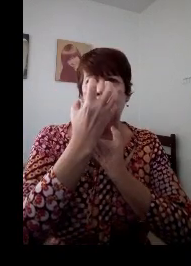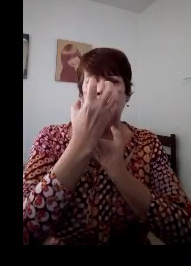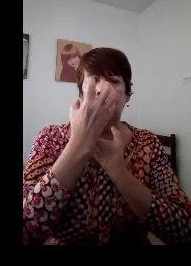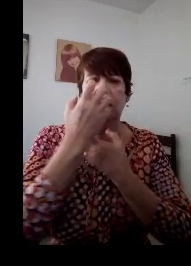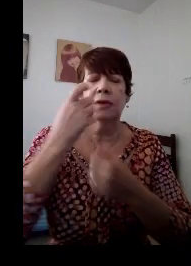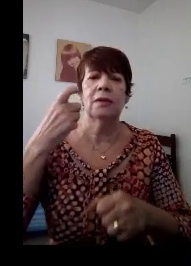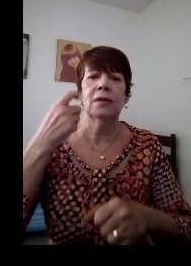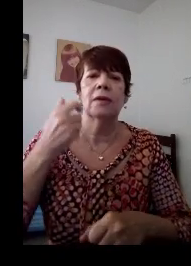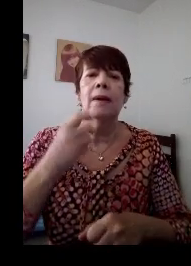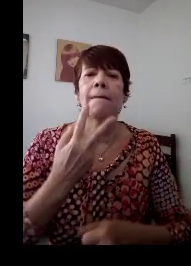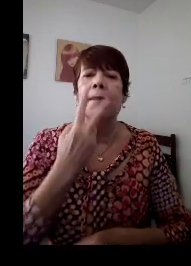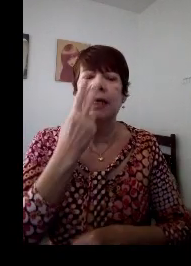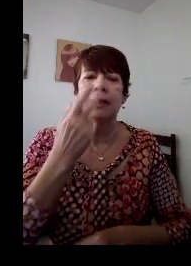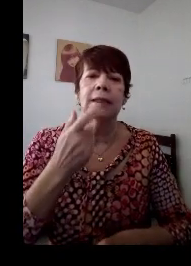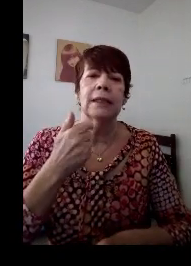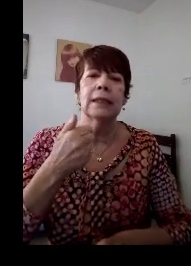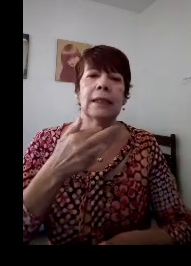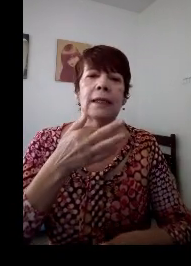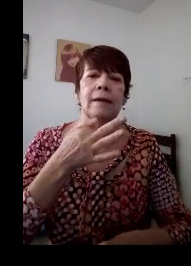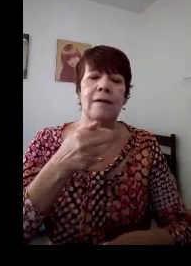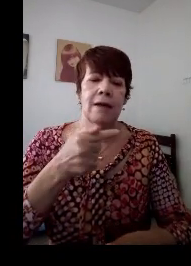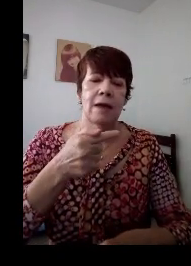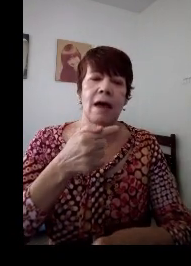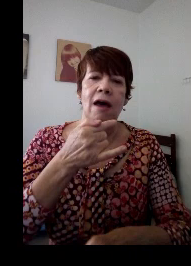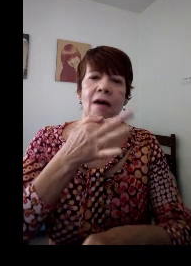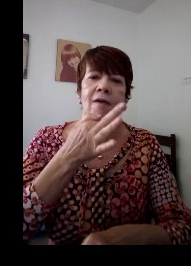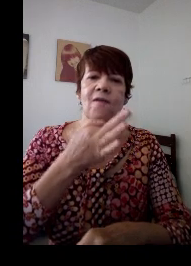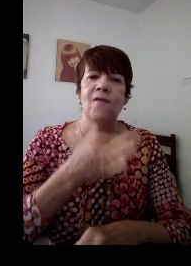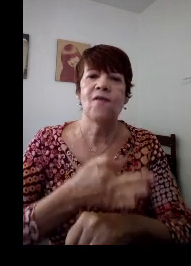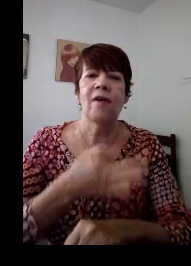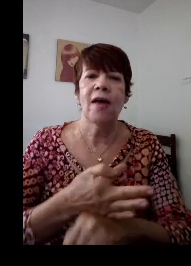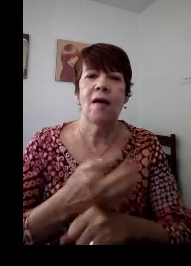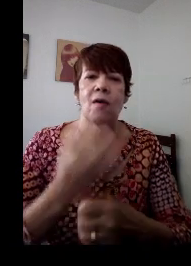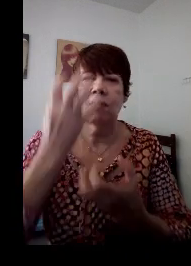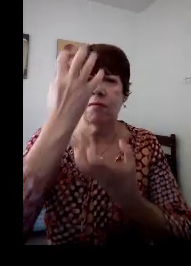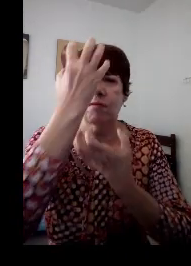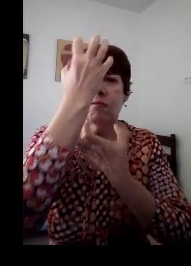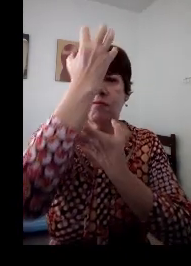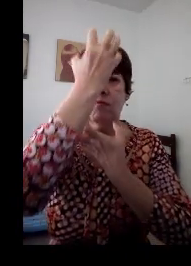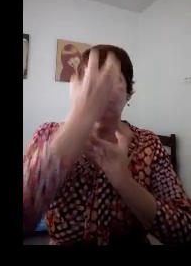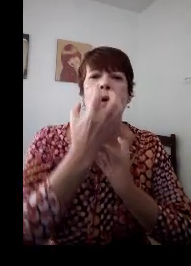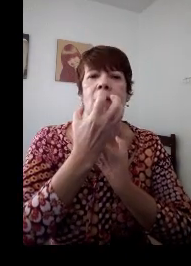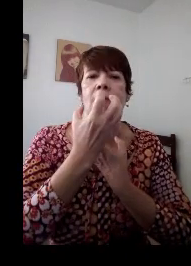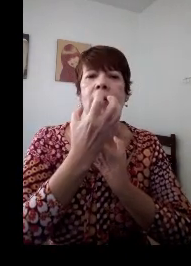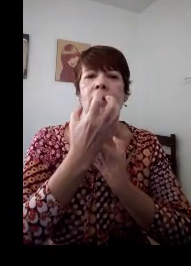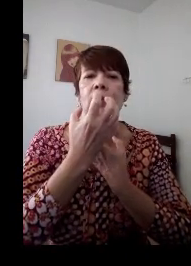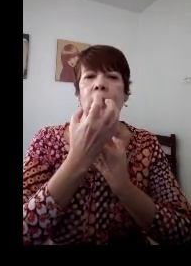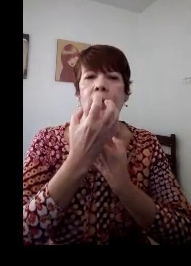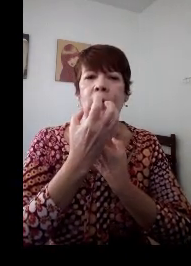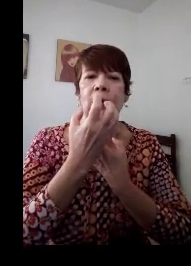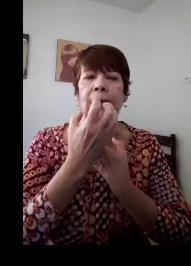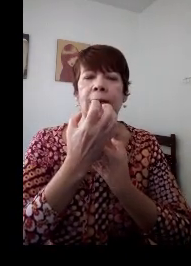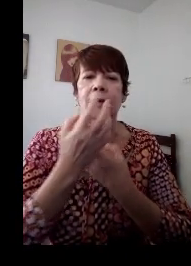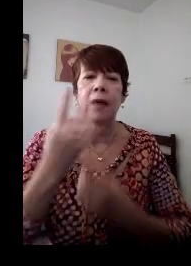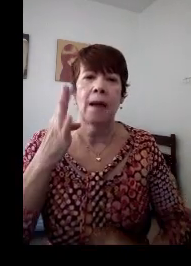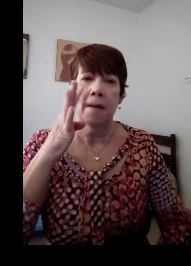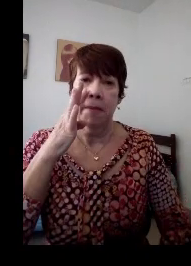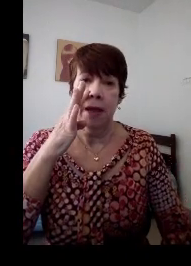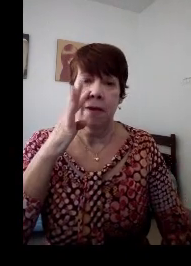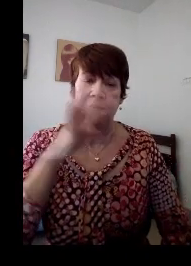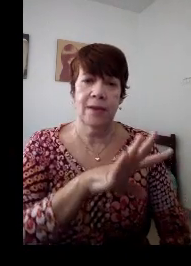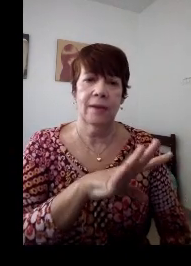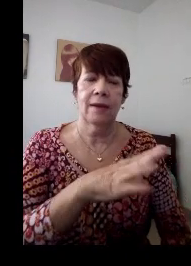nós estamos utilizando? É uma imagem de uma armadura. Essa armadura,